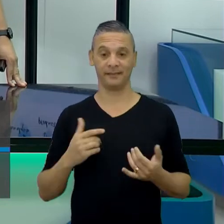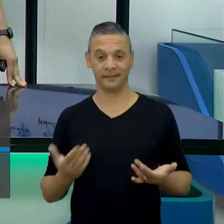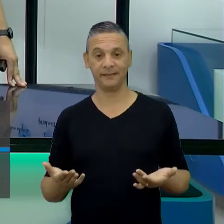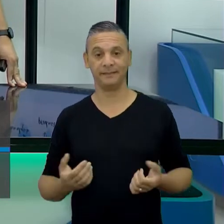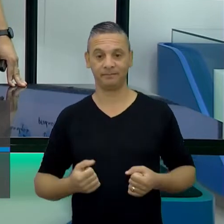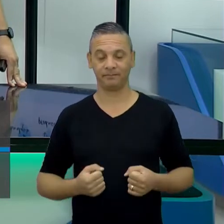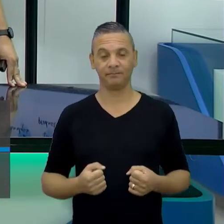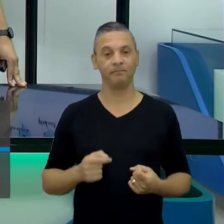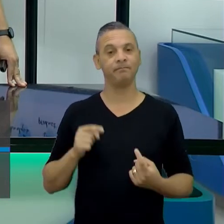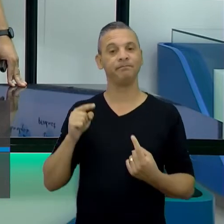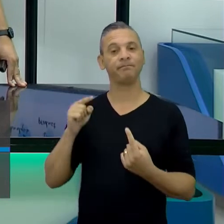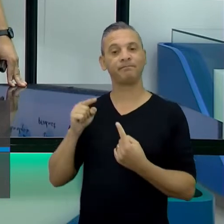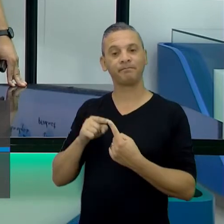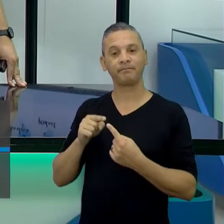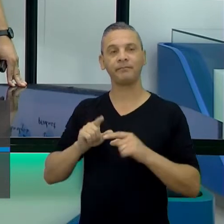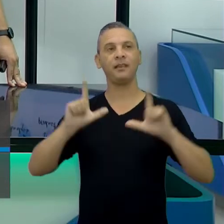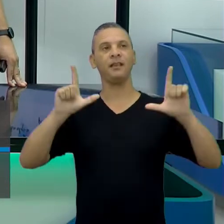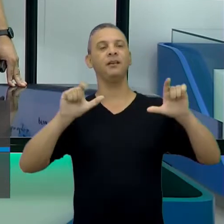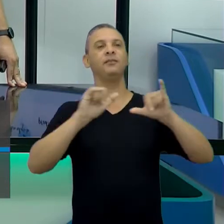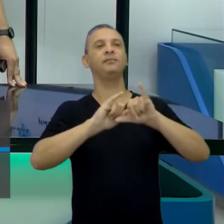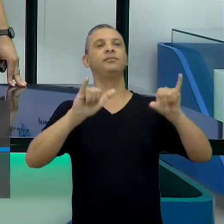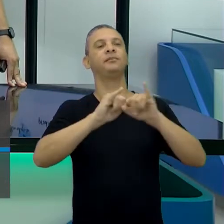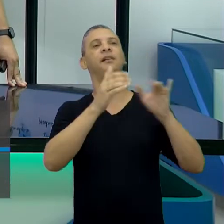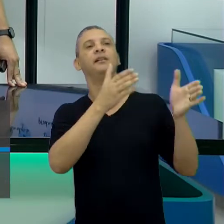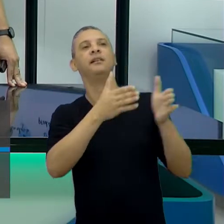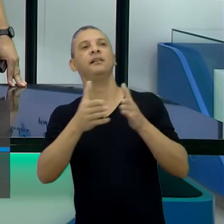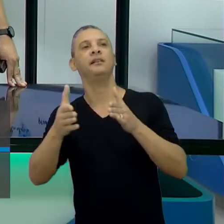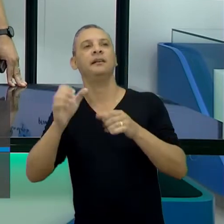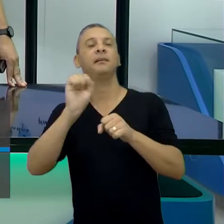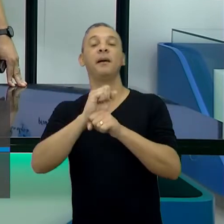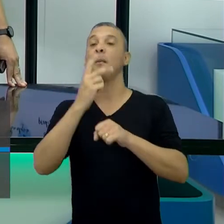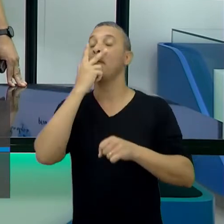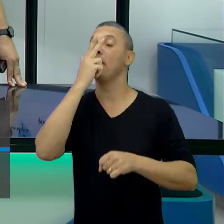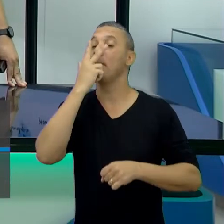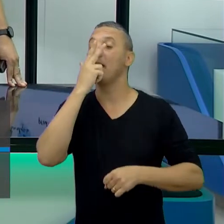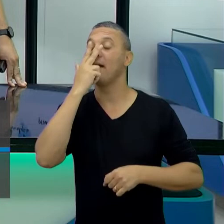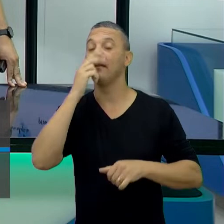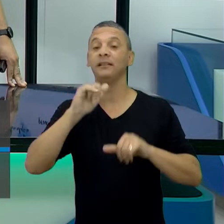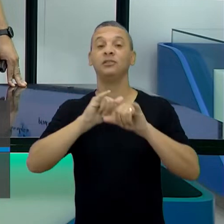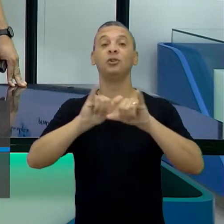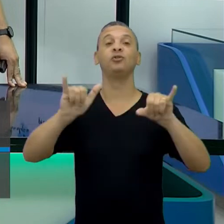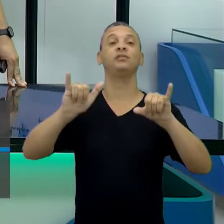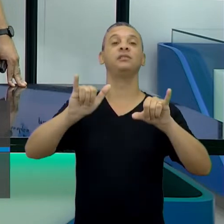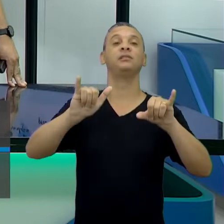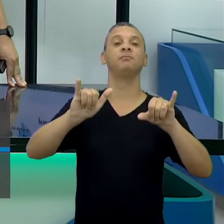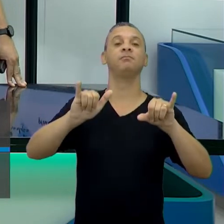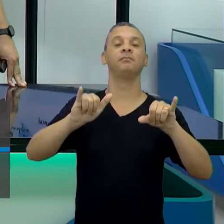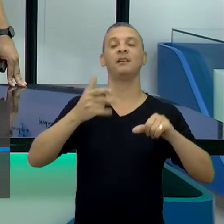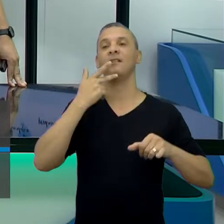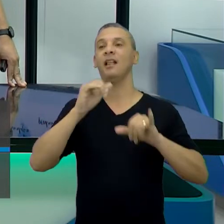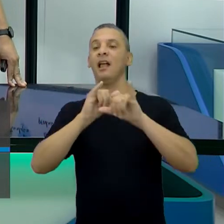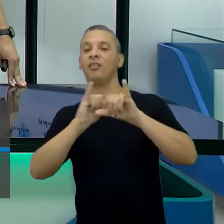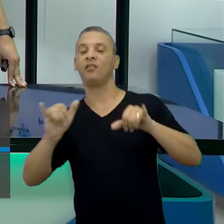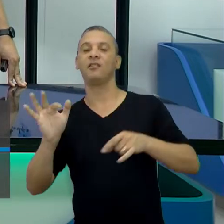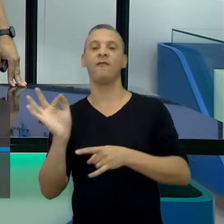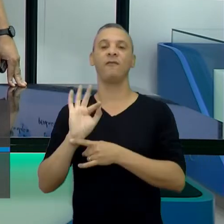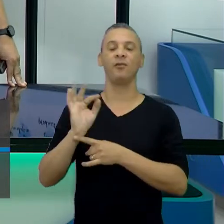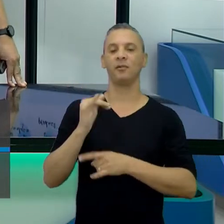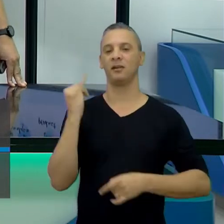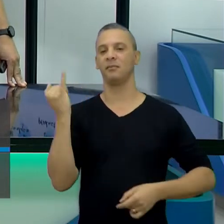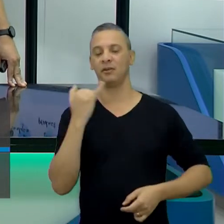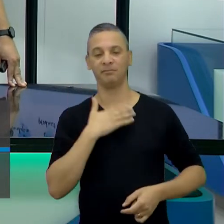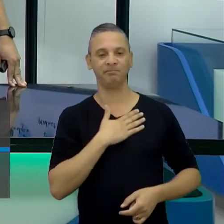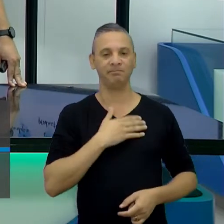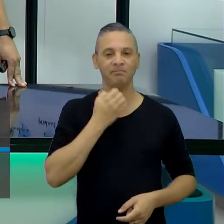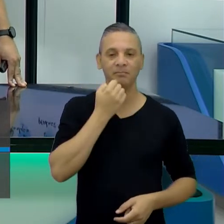no meio do jornal, parece notícia. Olha, estou noticiando como o filme é importante, como o filme é bom, mas aquilo